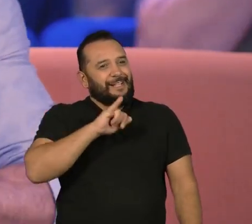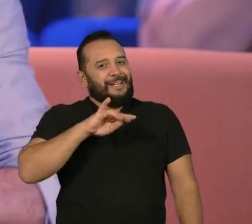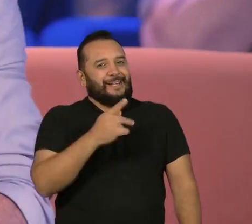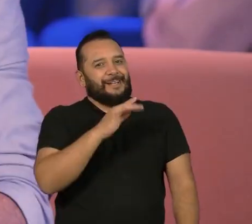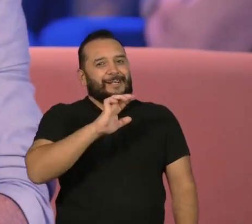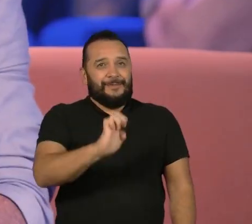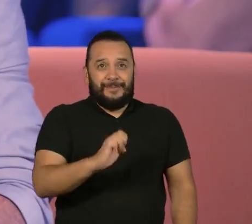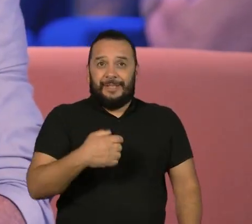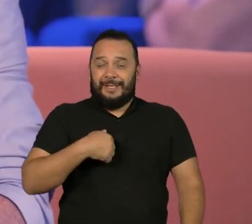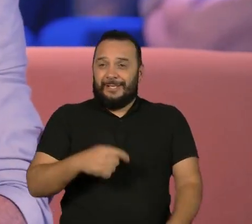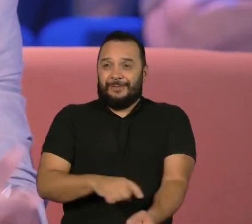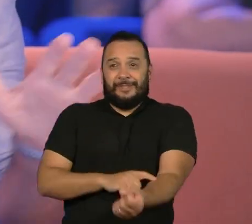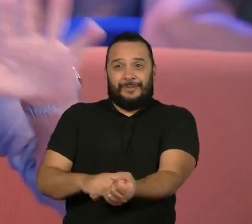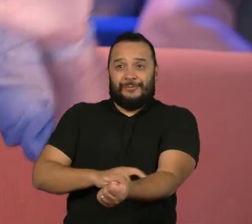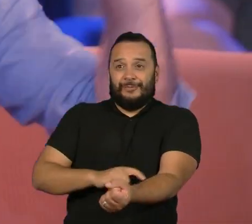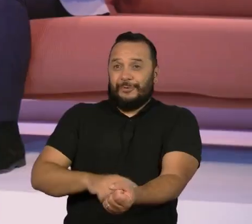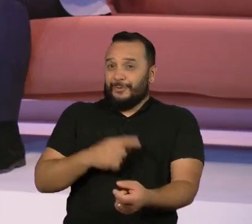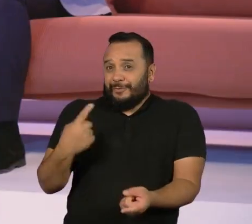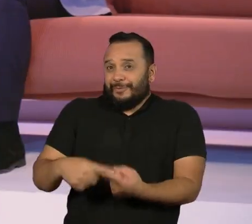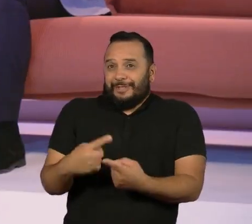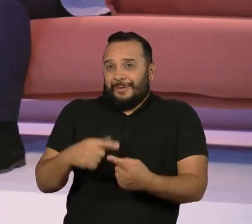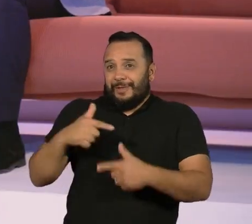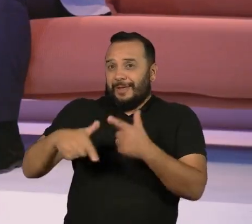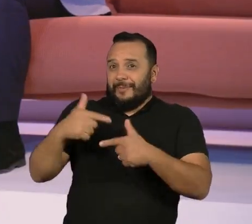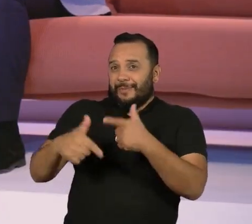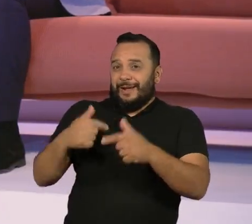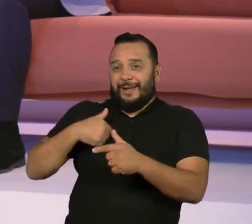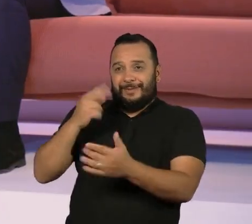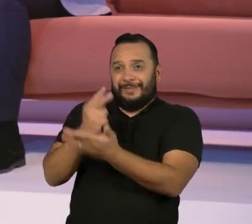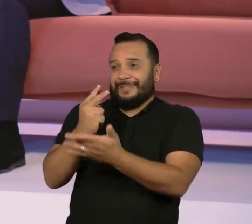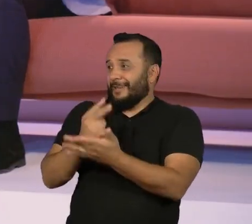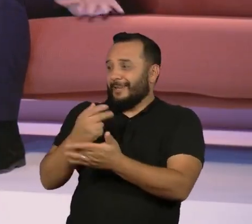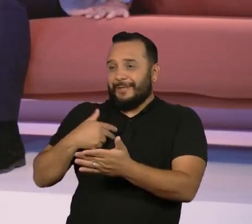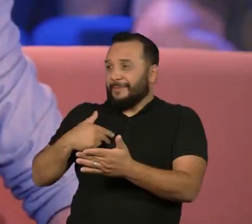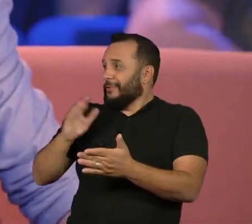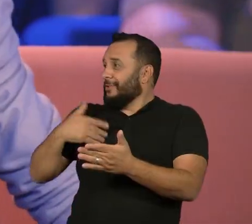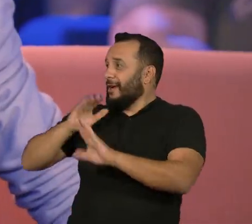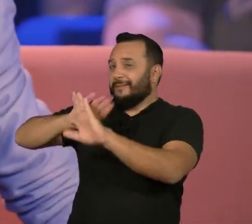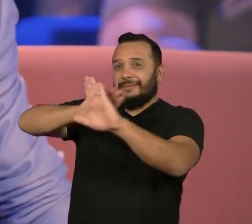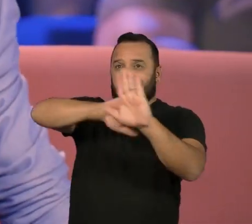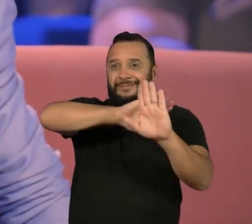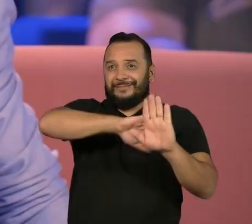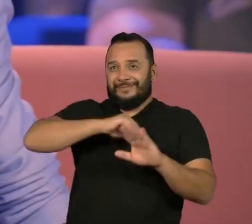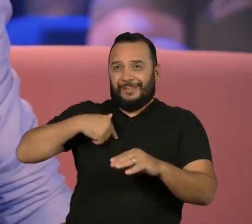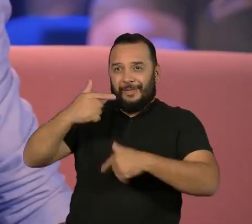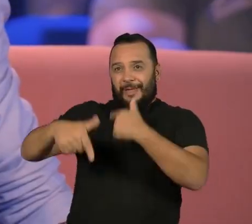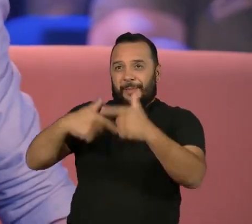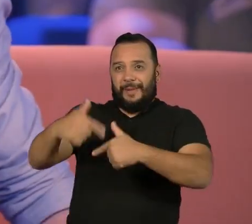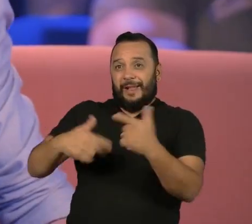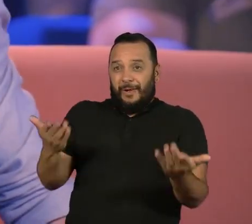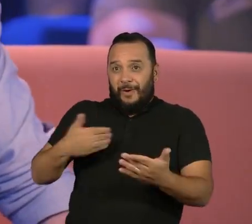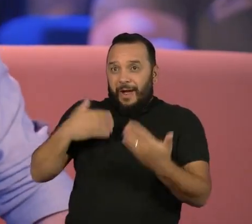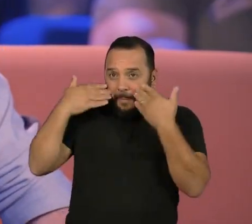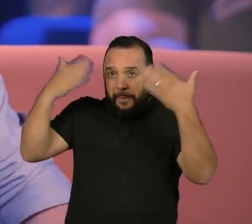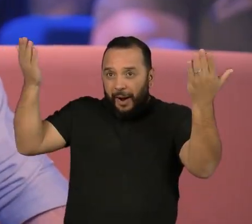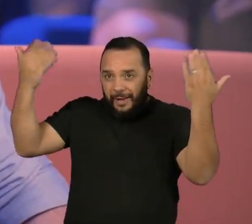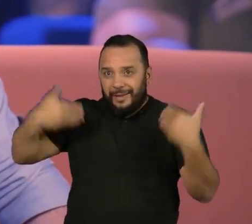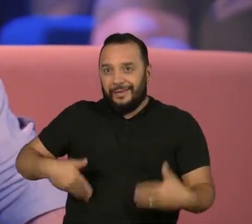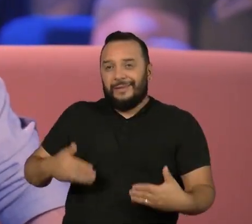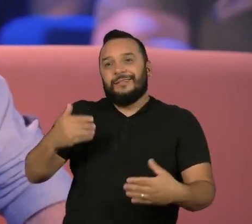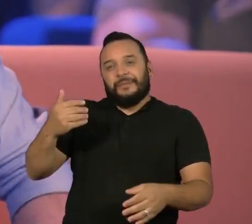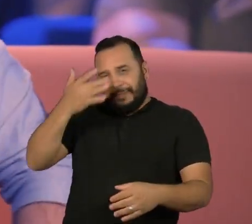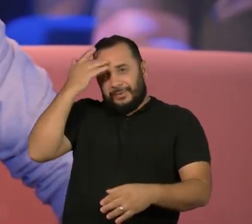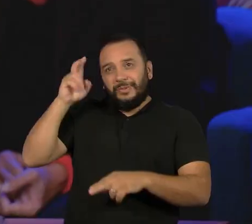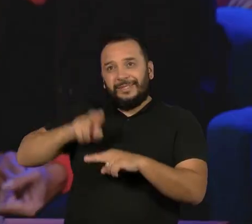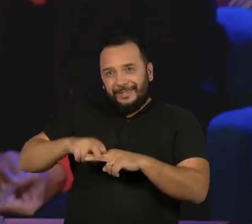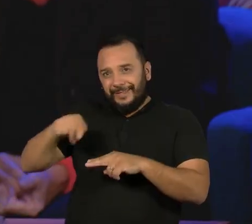eu tô aqui nervoso, viu? Porque normalmente tô ali atrás das câmeras, então tá sentado aqui nesse sofá tão importante. Que tanta gente legal importante passou, já